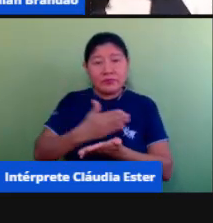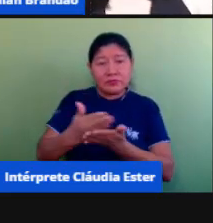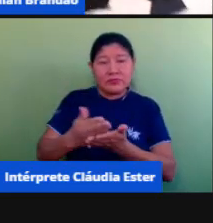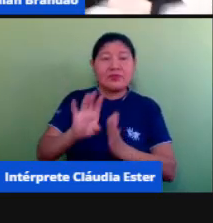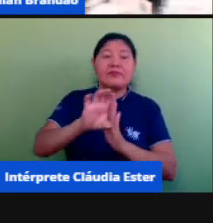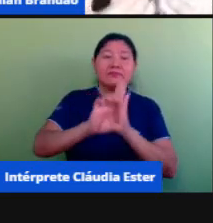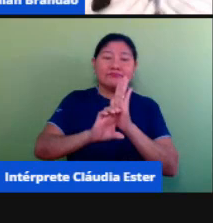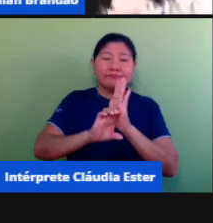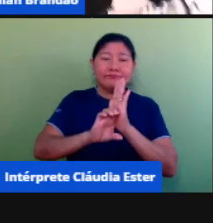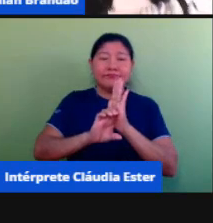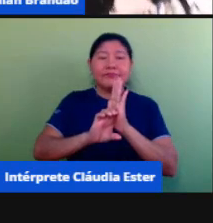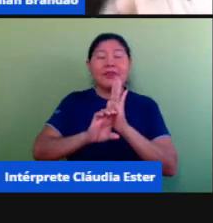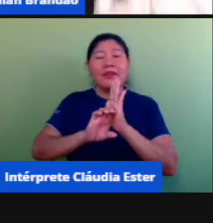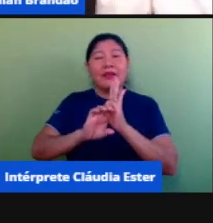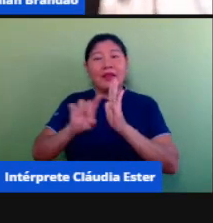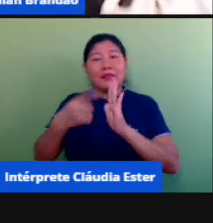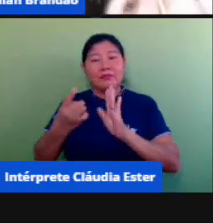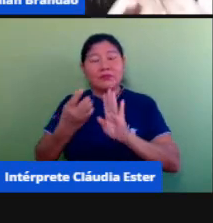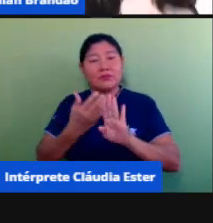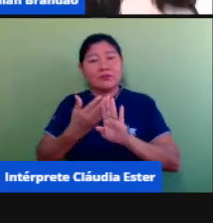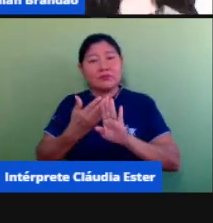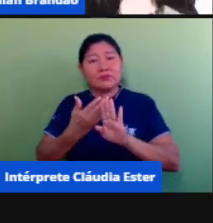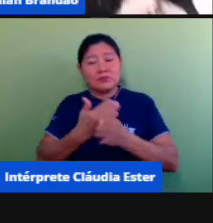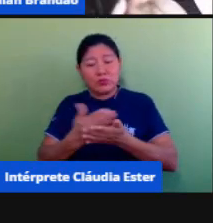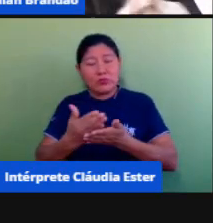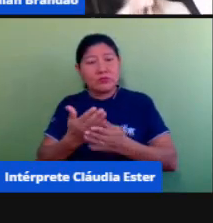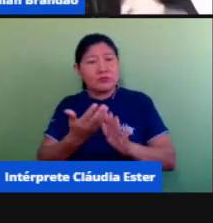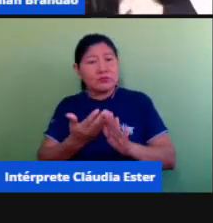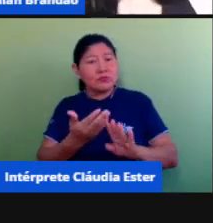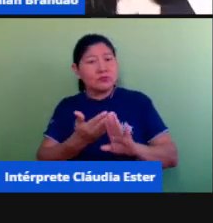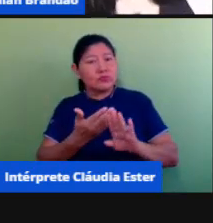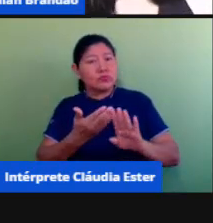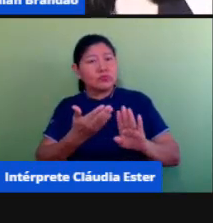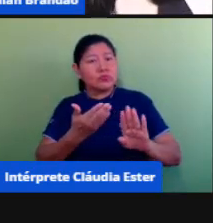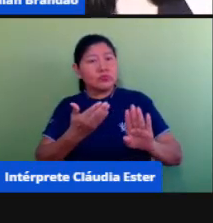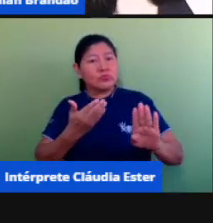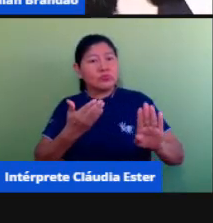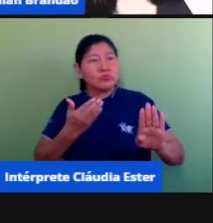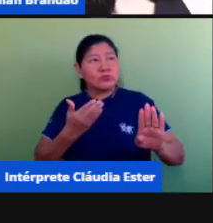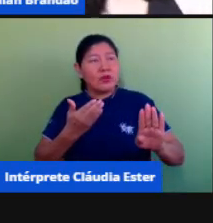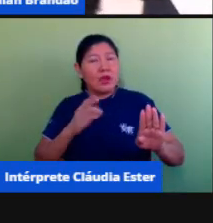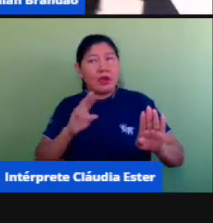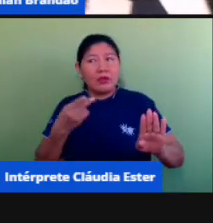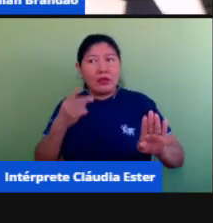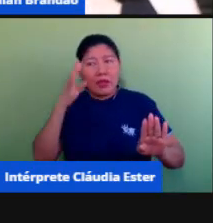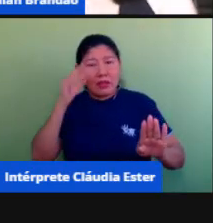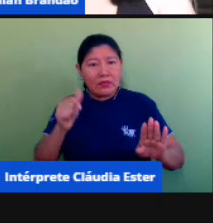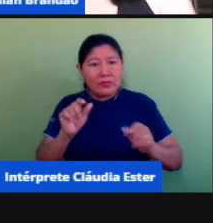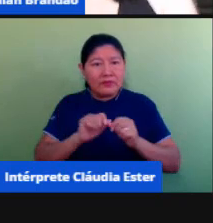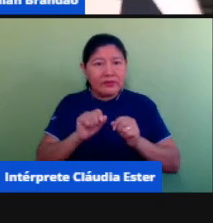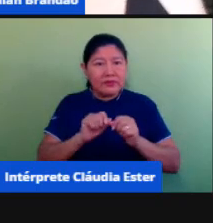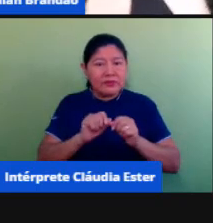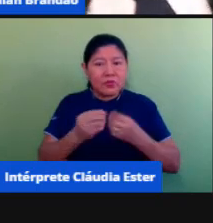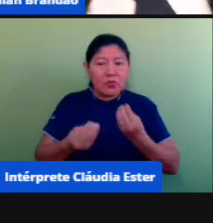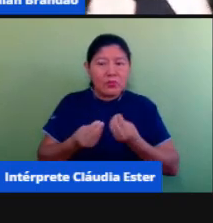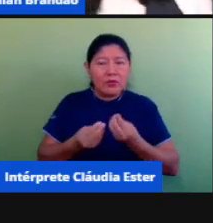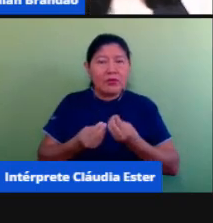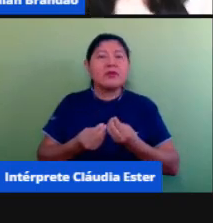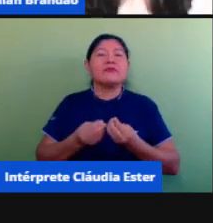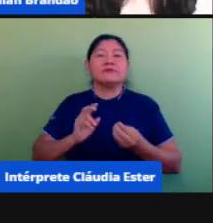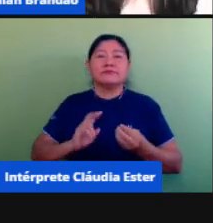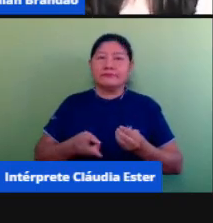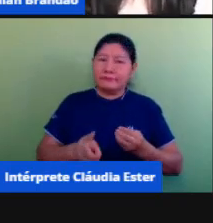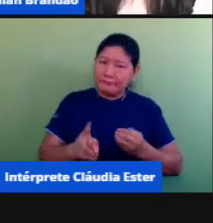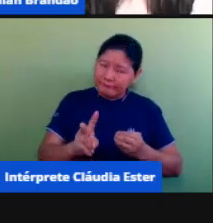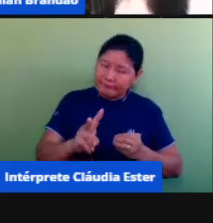mesmo com essa questão de distanciamento, nós priorizamos, dentro do Vanderlei Rosa, manter a questão da rotina. Então, como